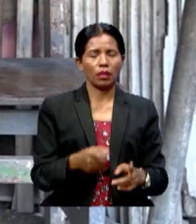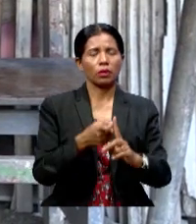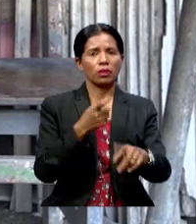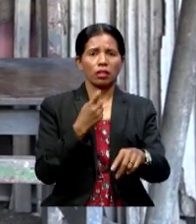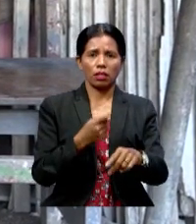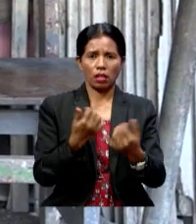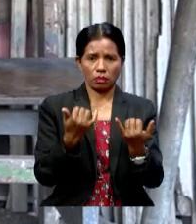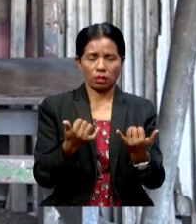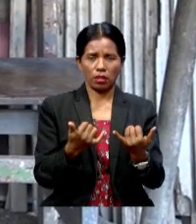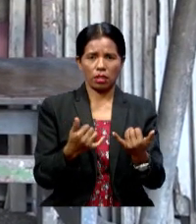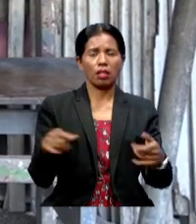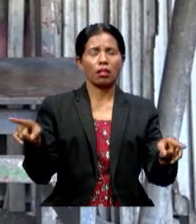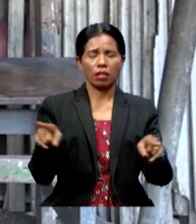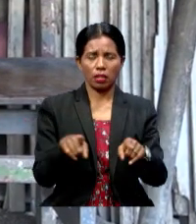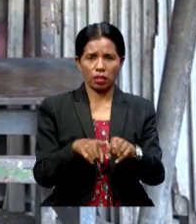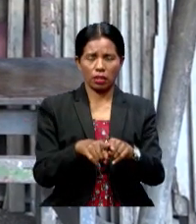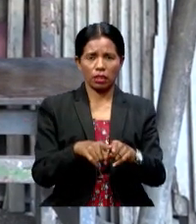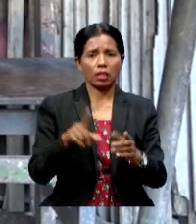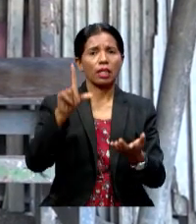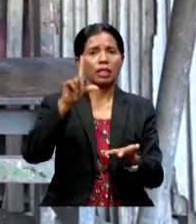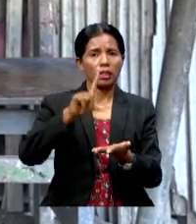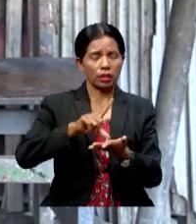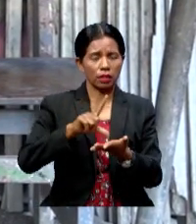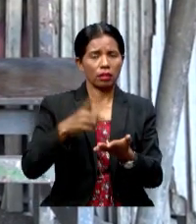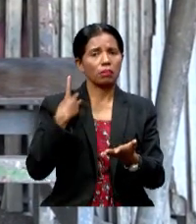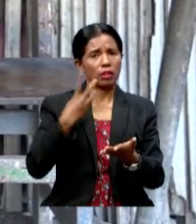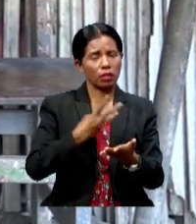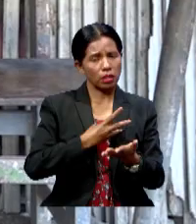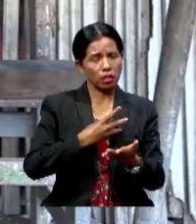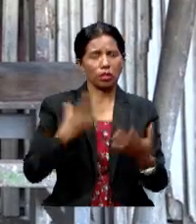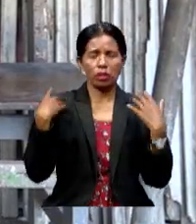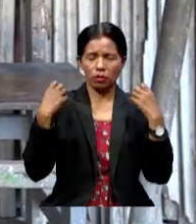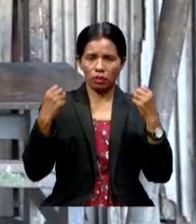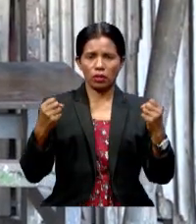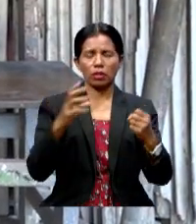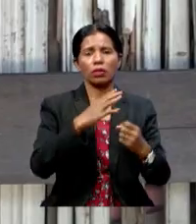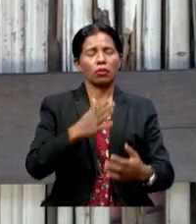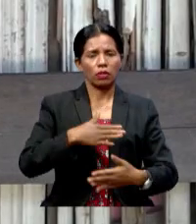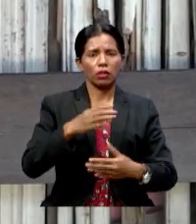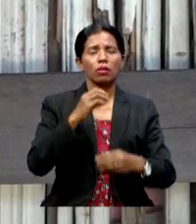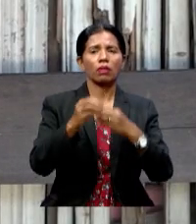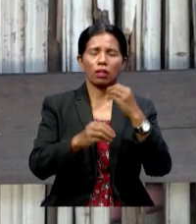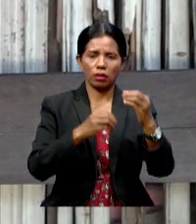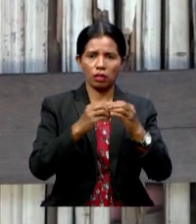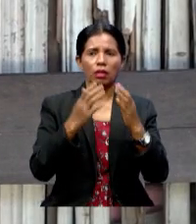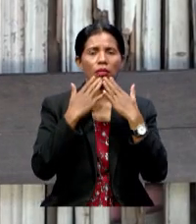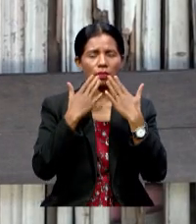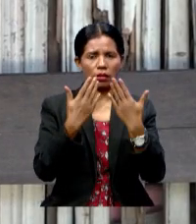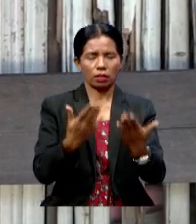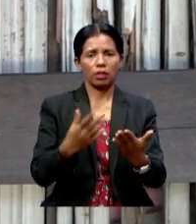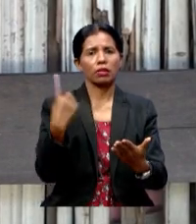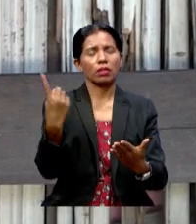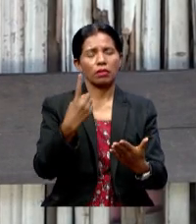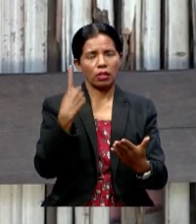ne, anessa na lição nida maíta, sira nebe se força no axolo katak. Agradeça na fatima Morris